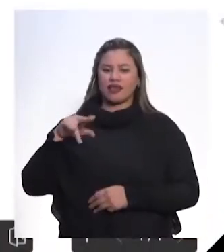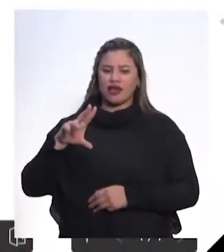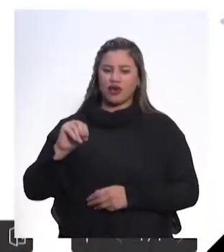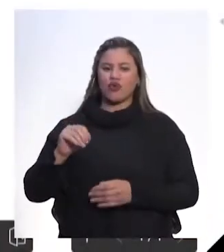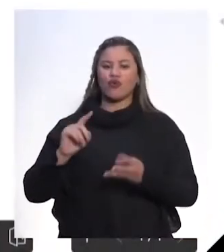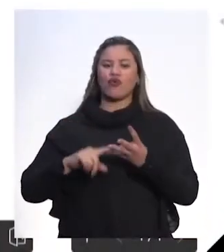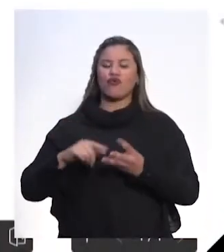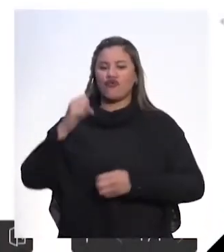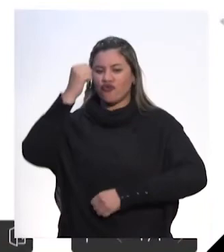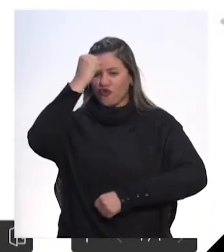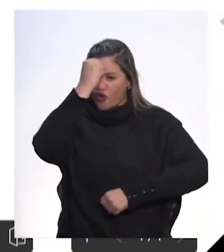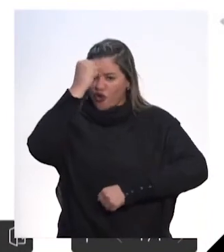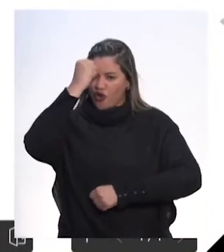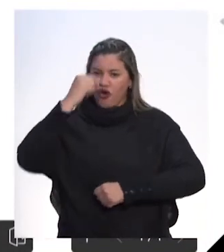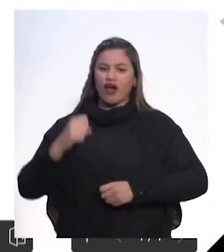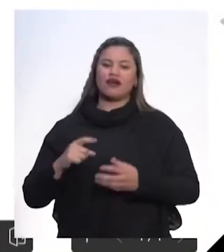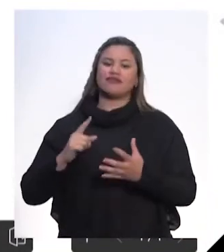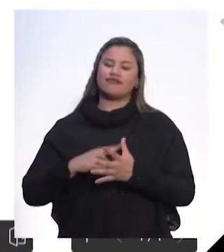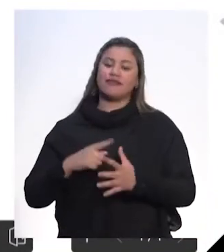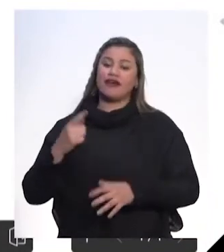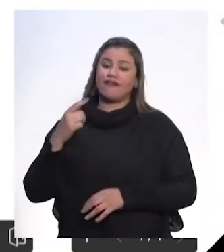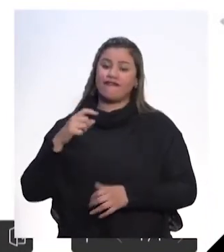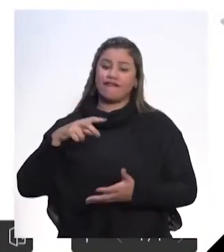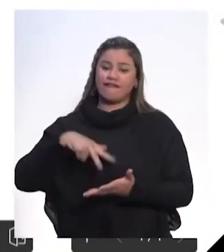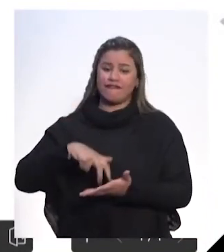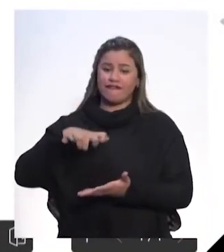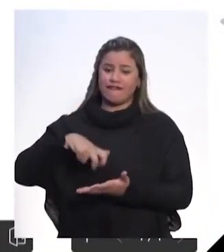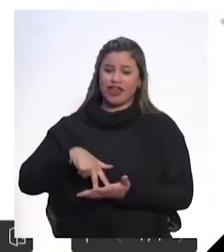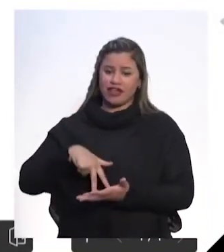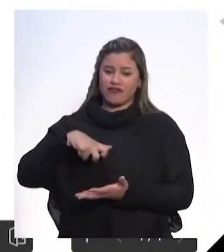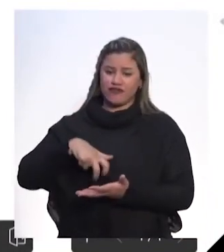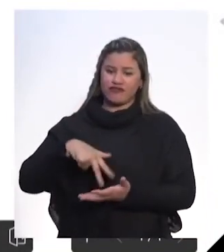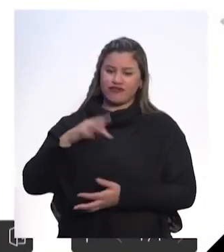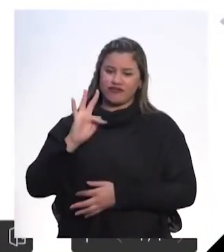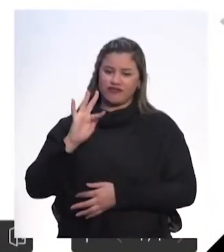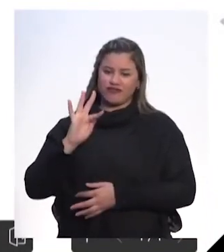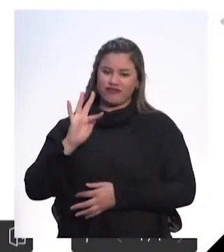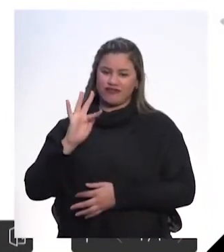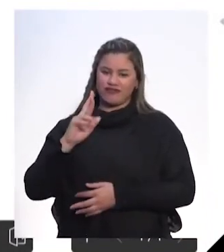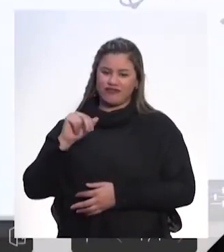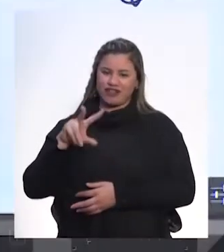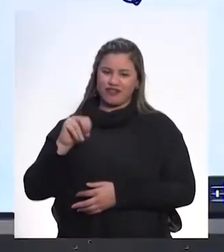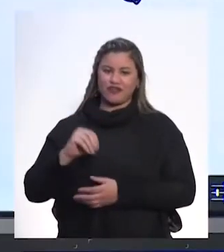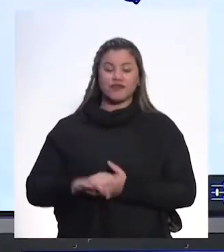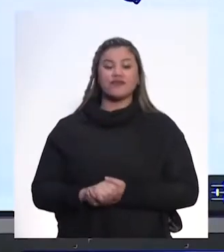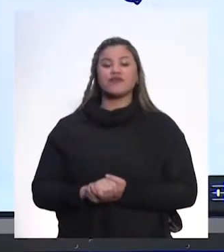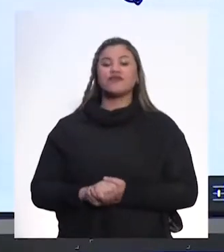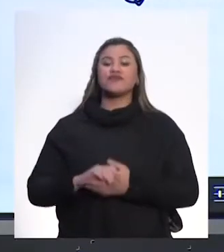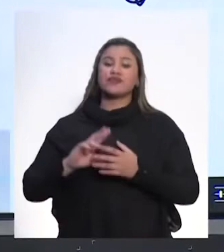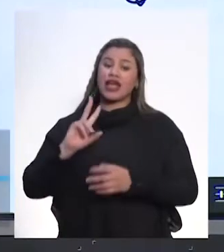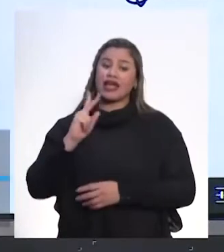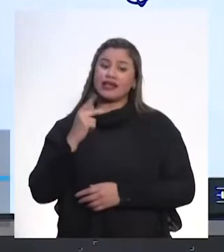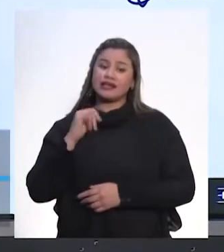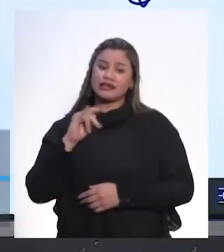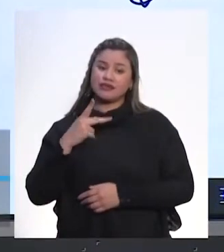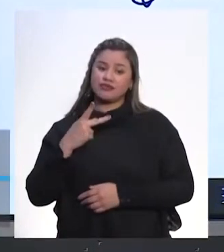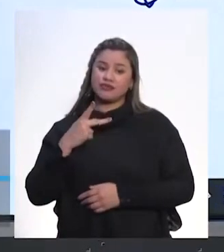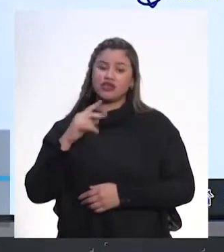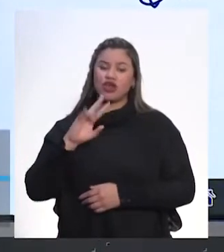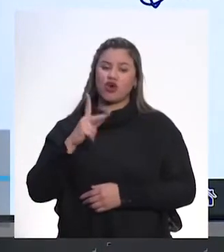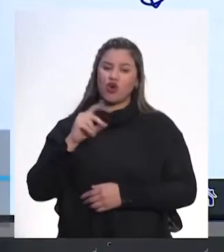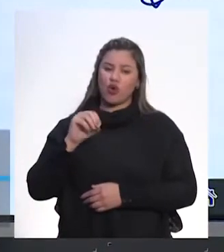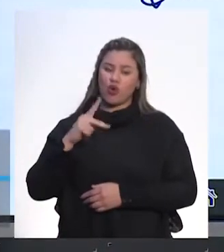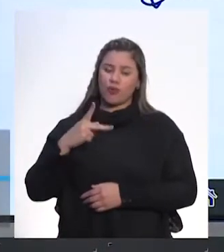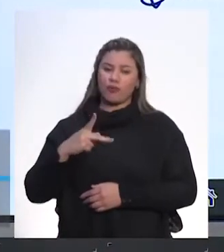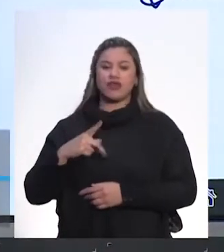frevo, entre outros aqui. Olha só, gente, o José, né, queria aprender um pouco mais sobre o hip hop, né? O hip hop é um estilo de dança que faz parte